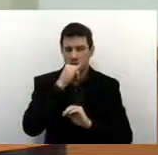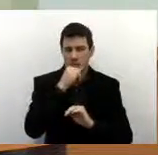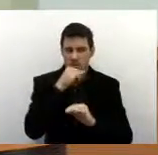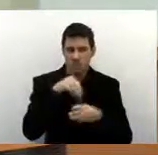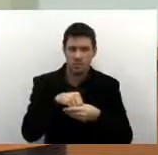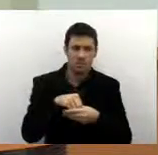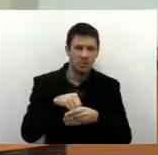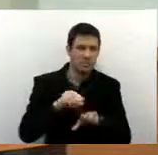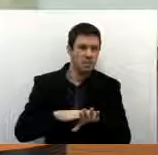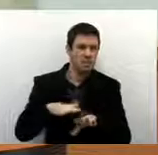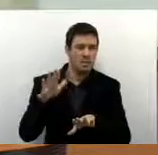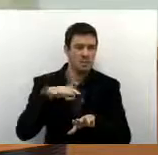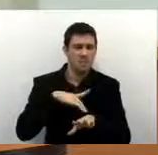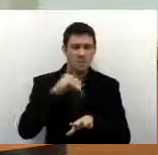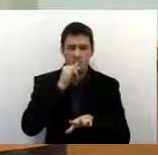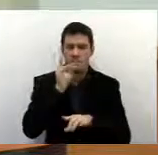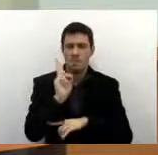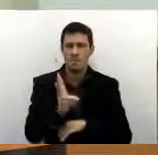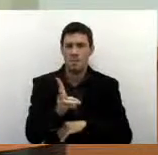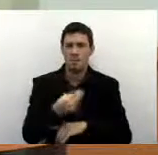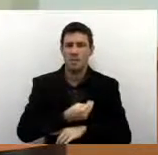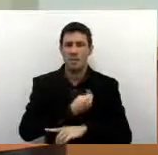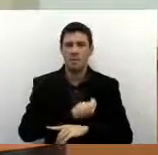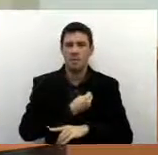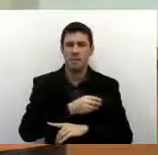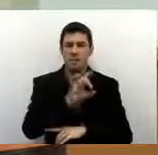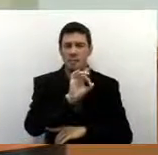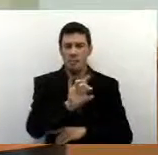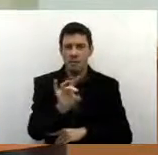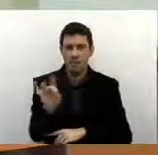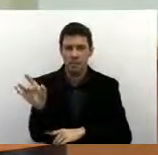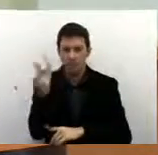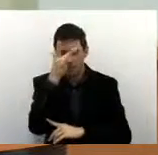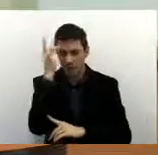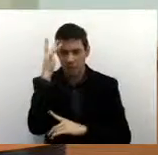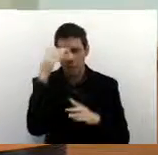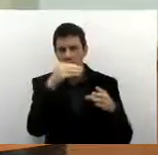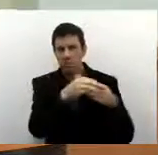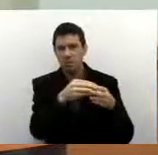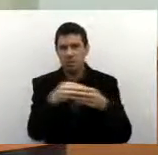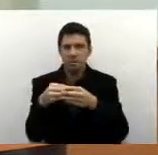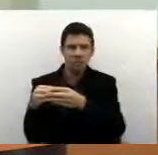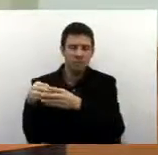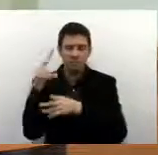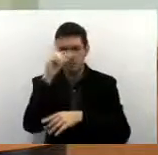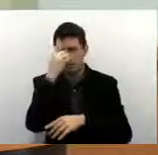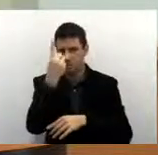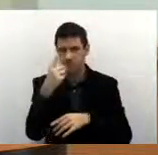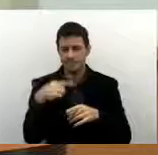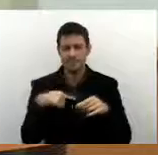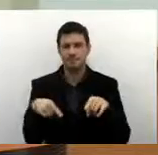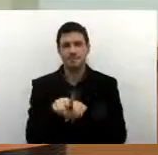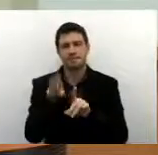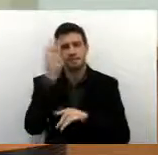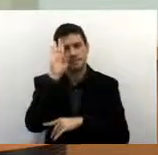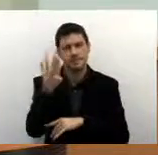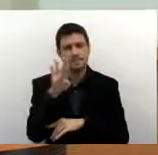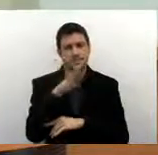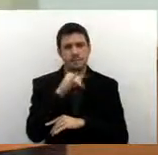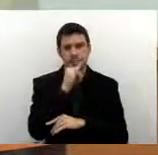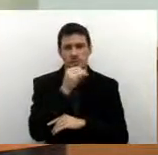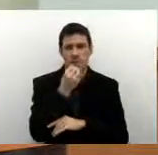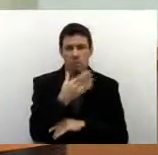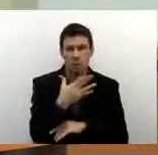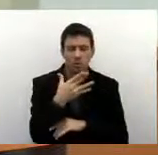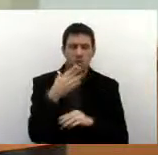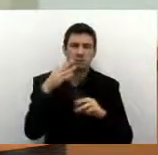do mais a gente vai tocando a vida, cada um no seu partido, cada um com a sua ideologia, e o principal, o bom na política